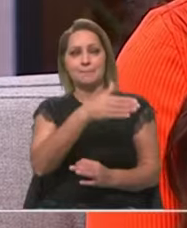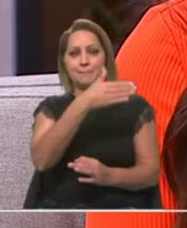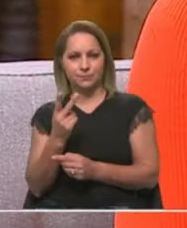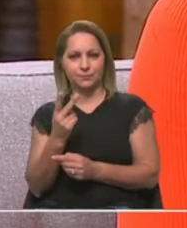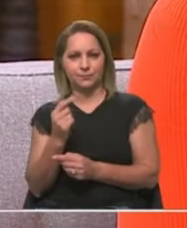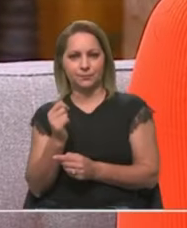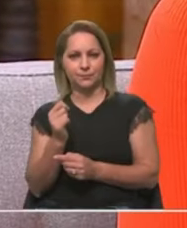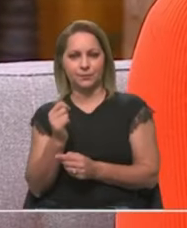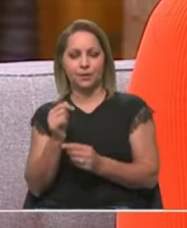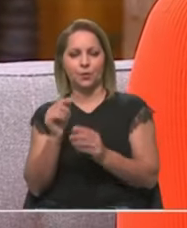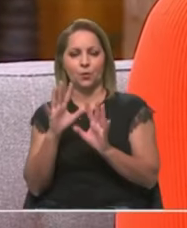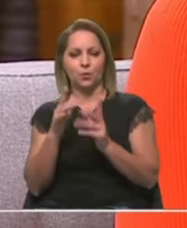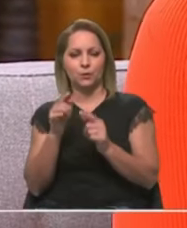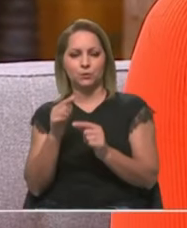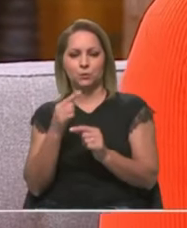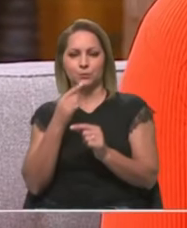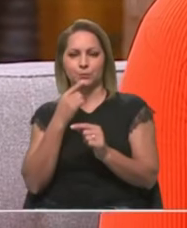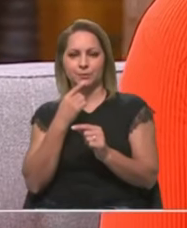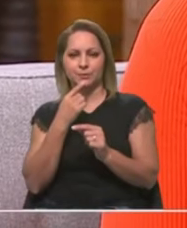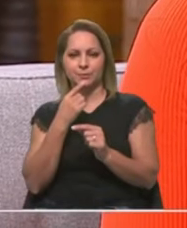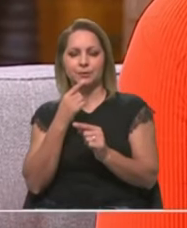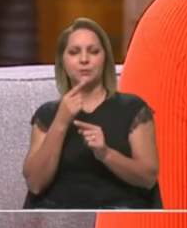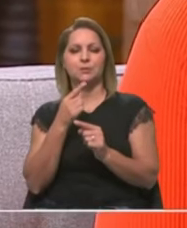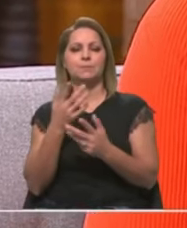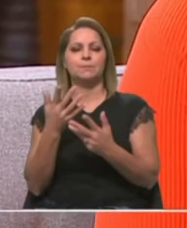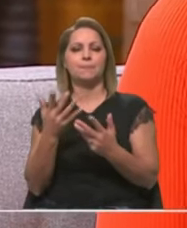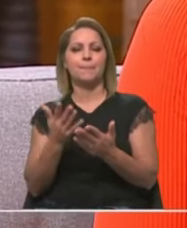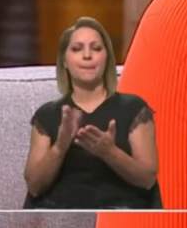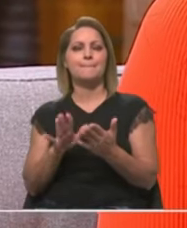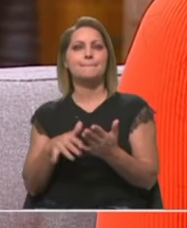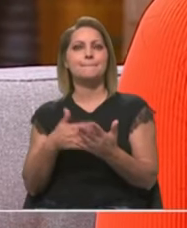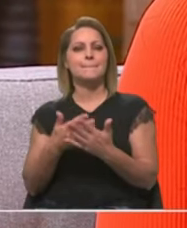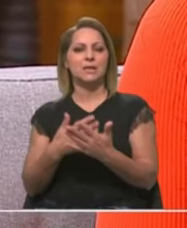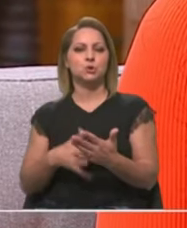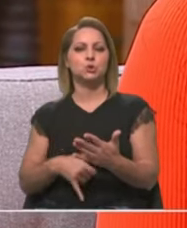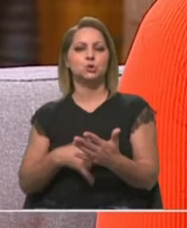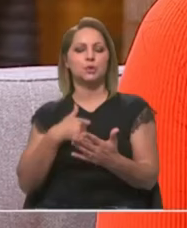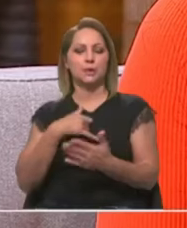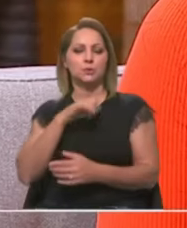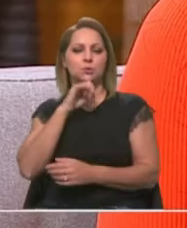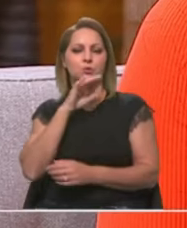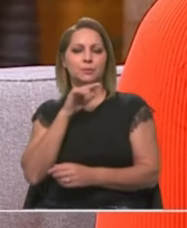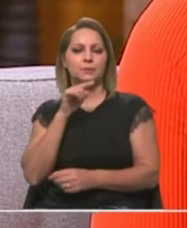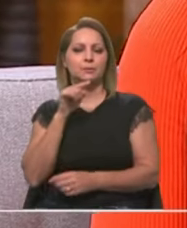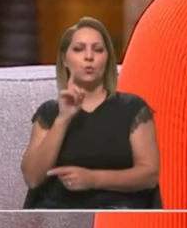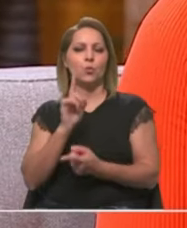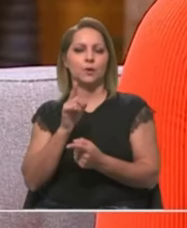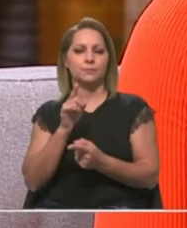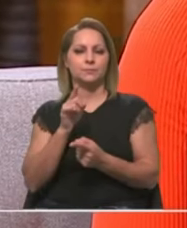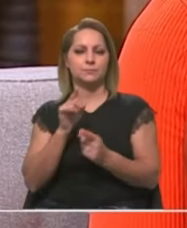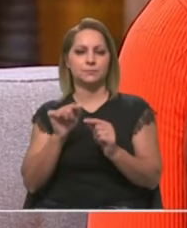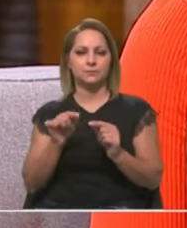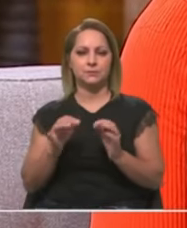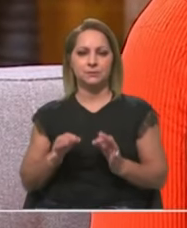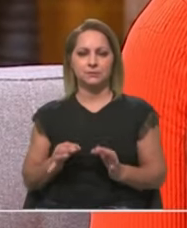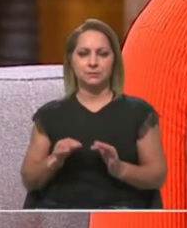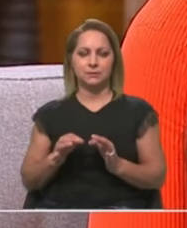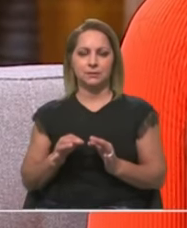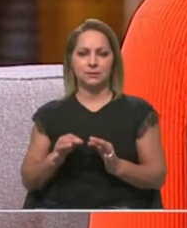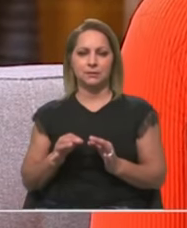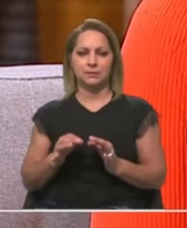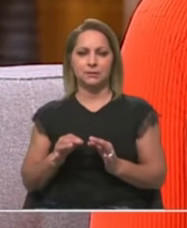vida. Quando te apercebeste tudo o que acontecia, o que é que te deixou assim mais chocada ou mais surpresa? É, foi realmente a